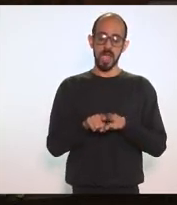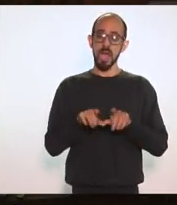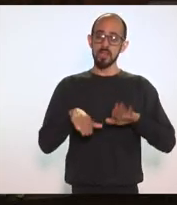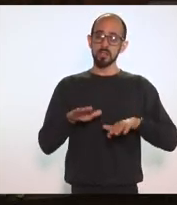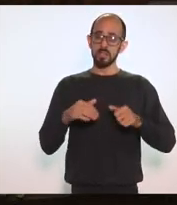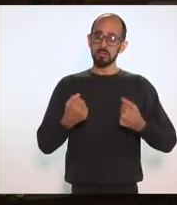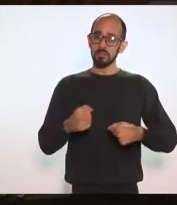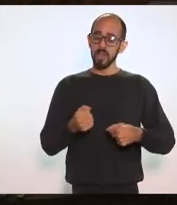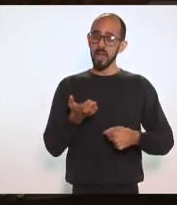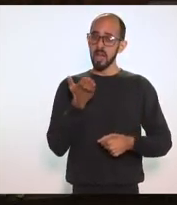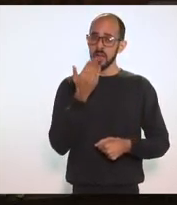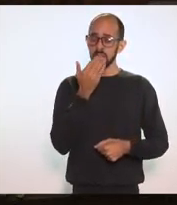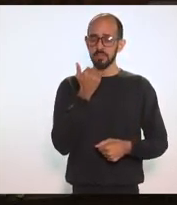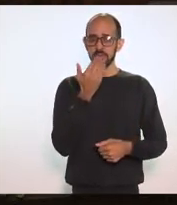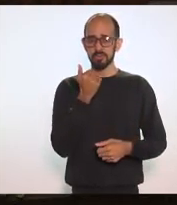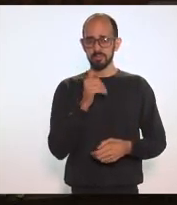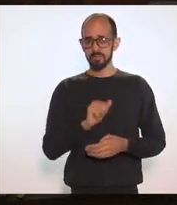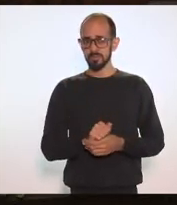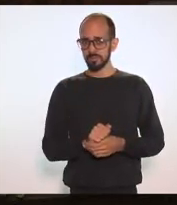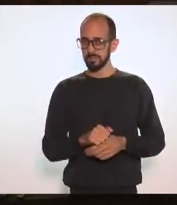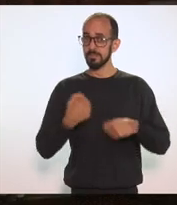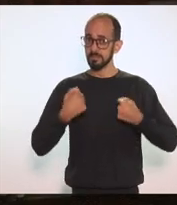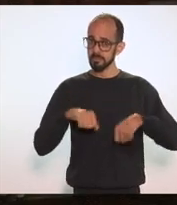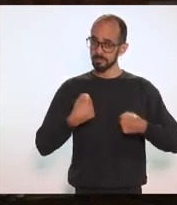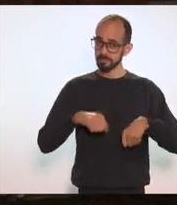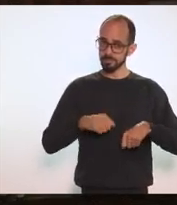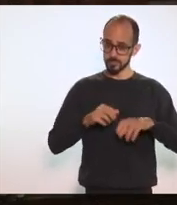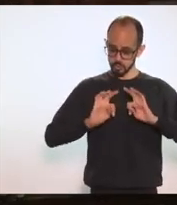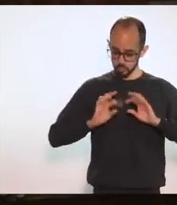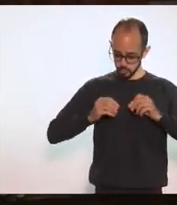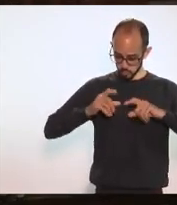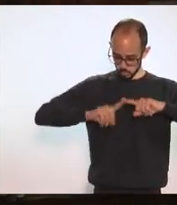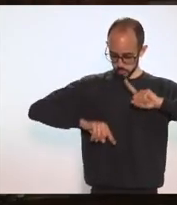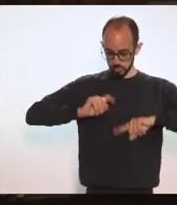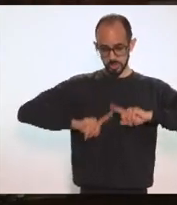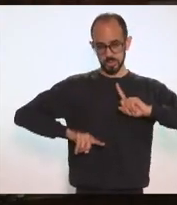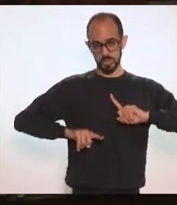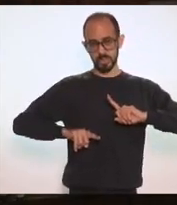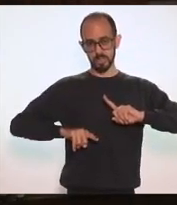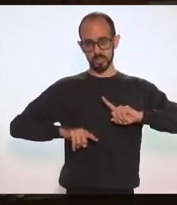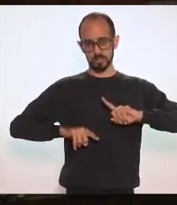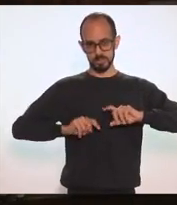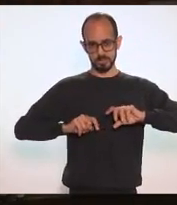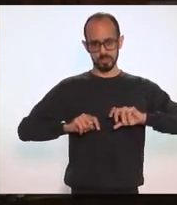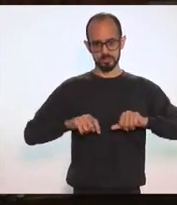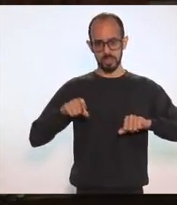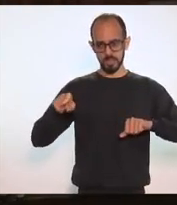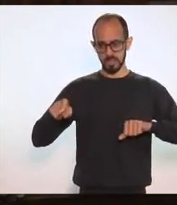para se alimentar, precisam de todos os insumos aparentemente